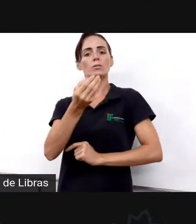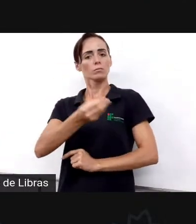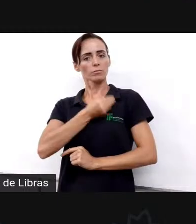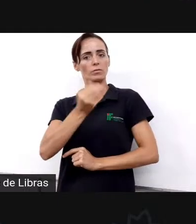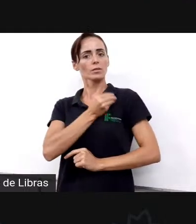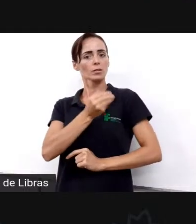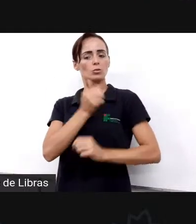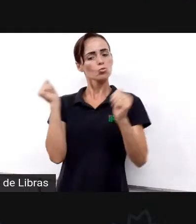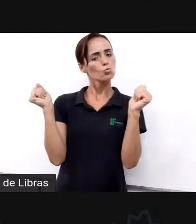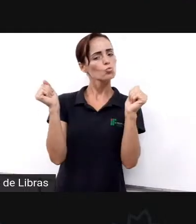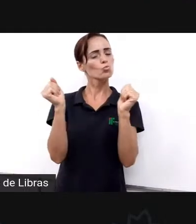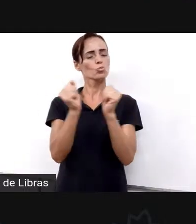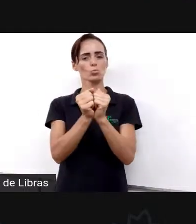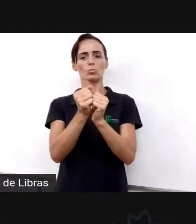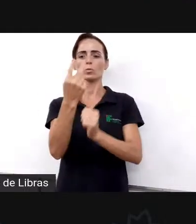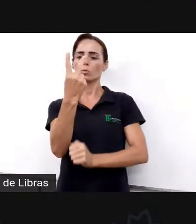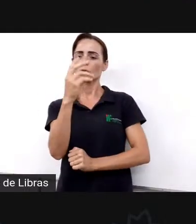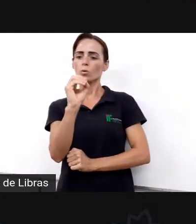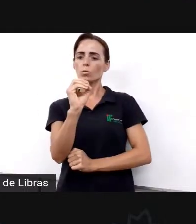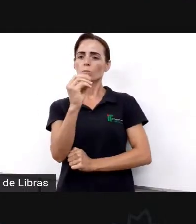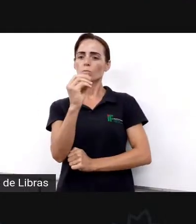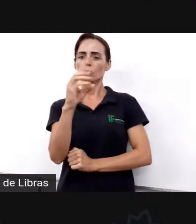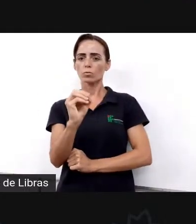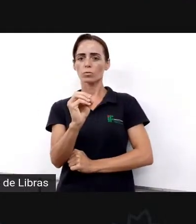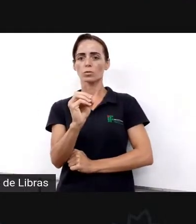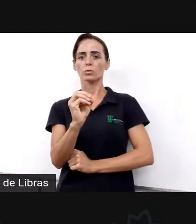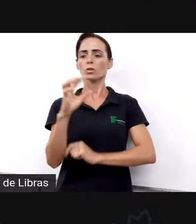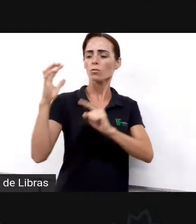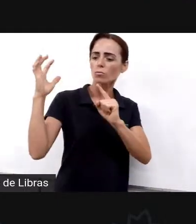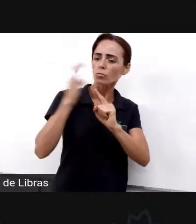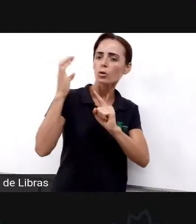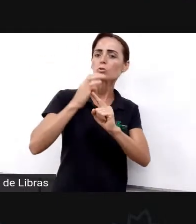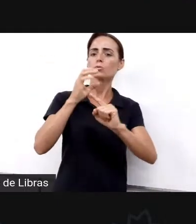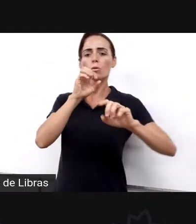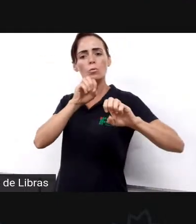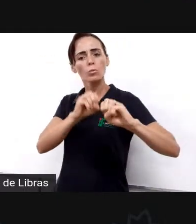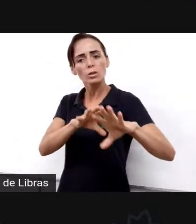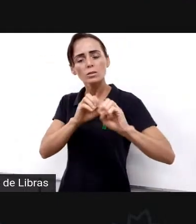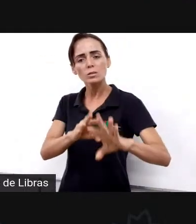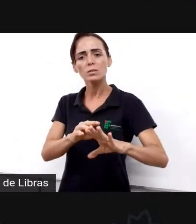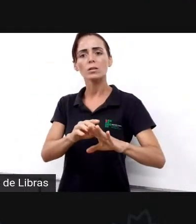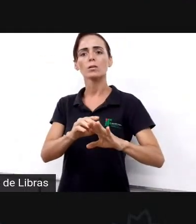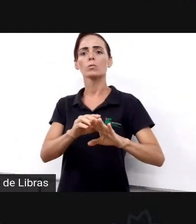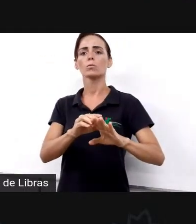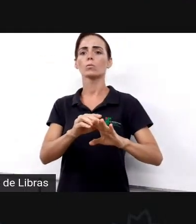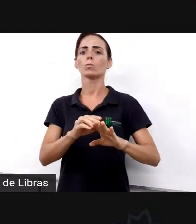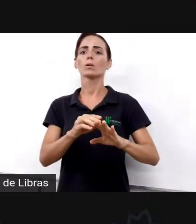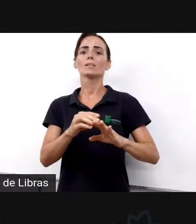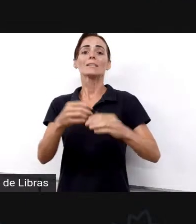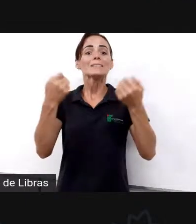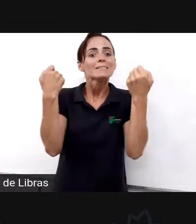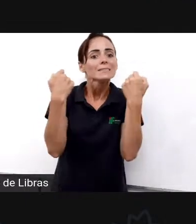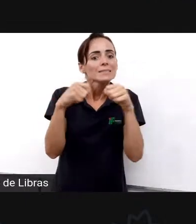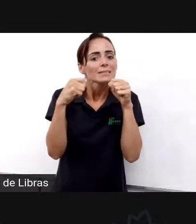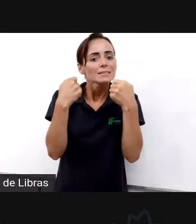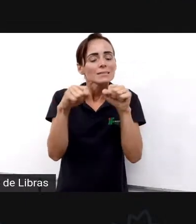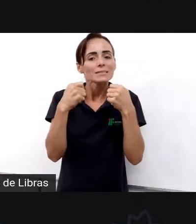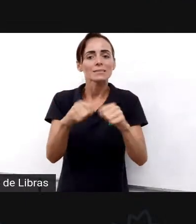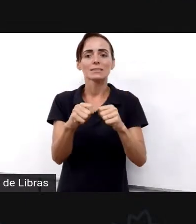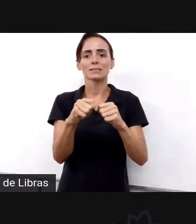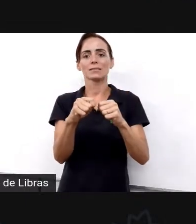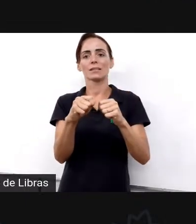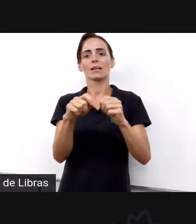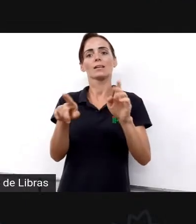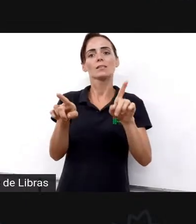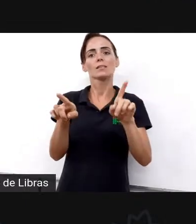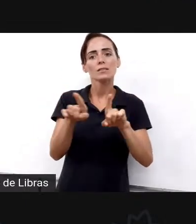2020 e que atingiu a educação, refletindo na necessidade de postergação do curso e o